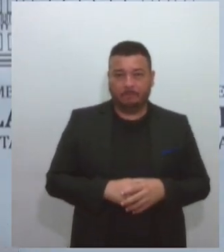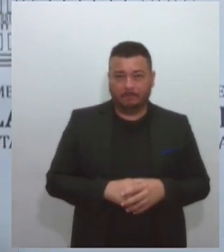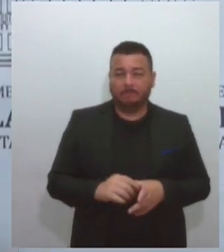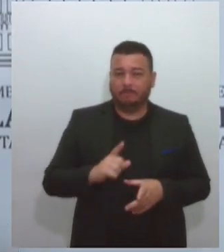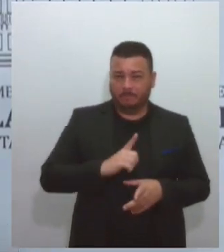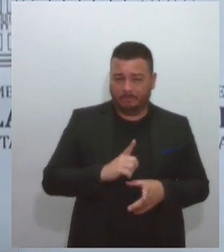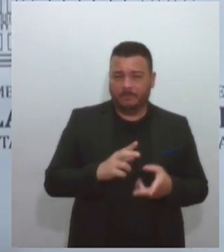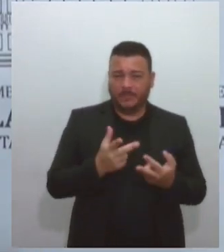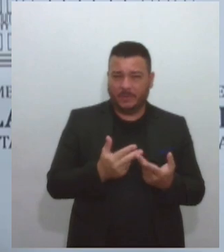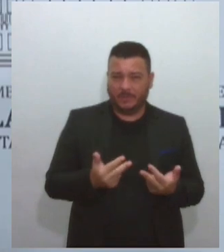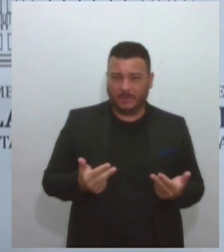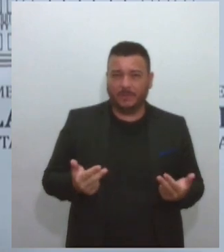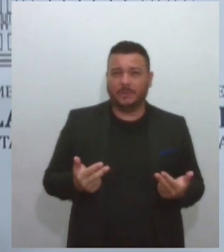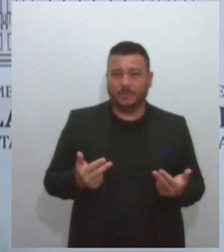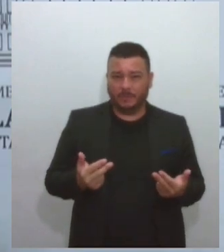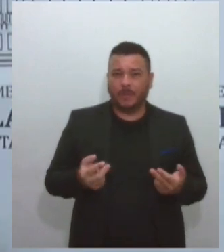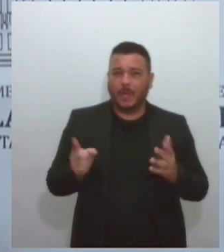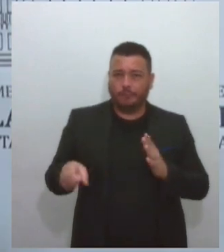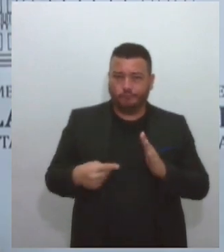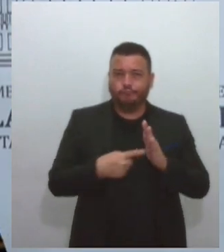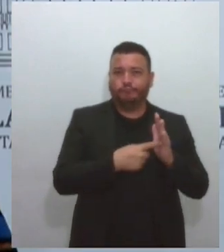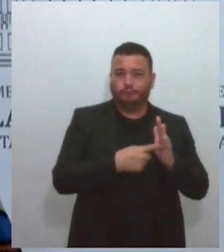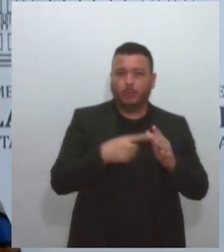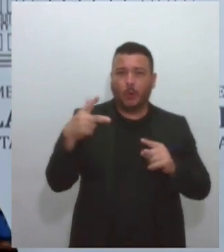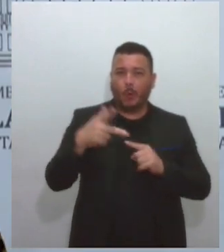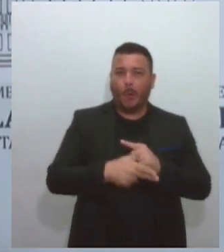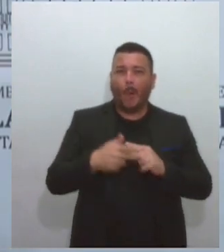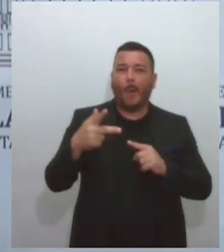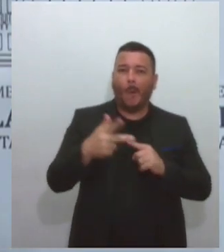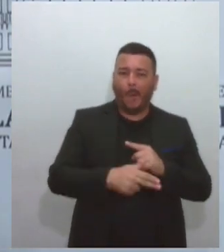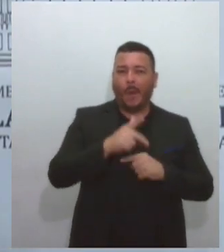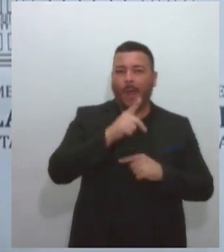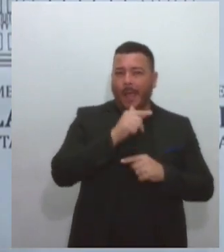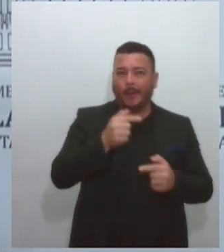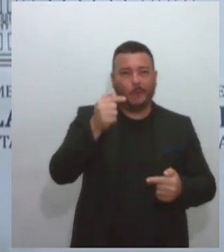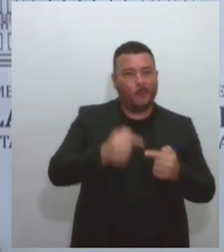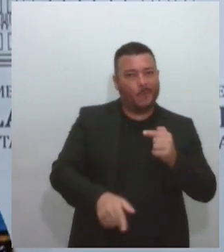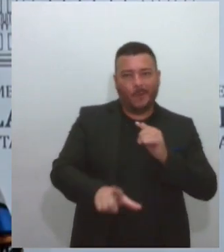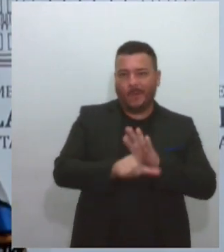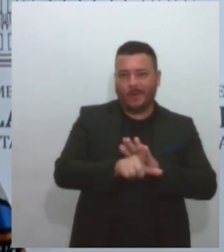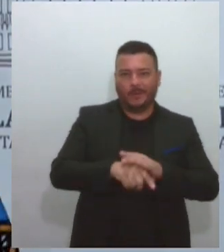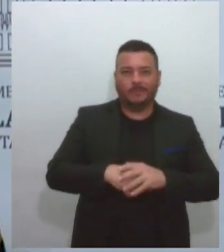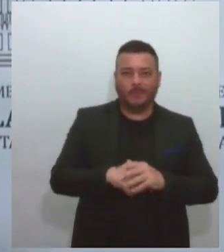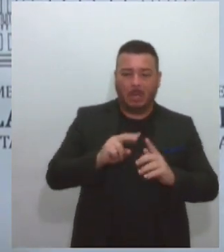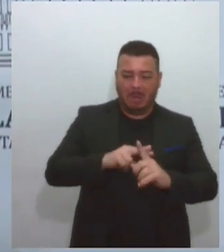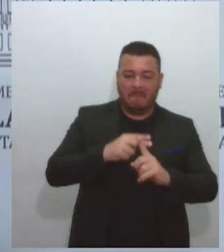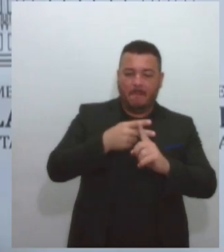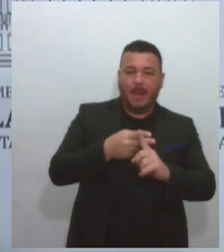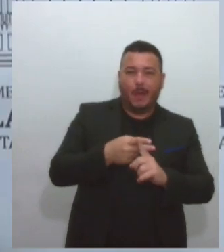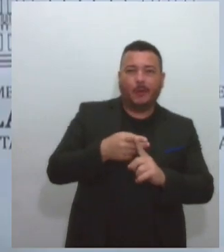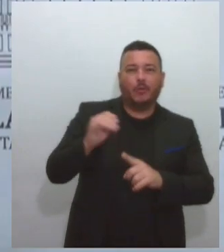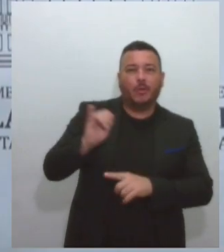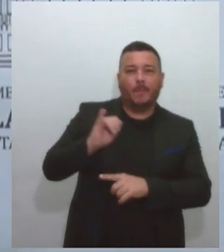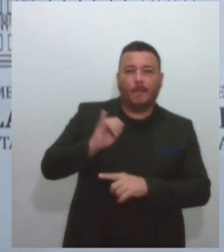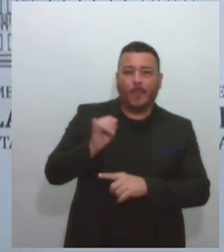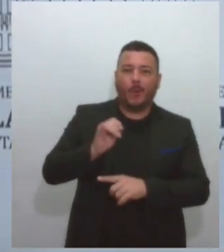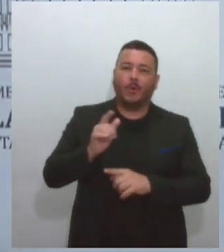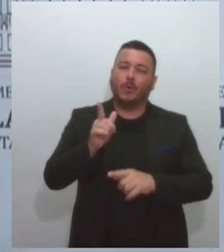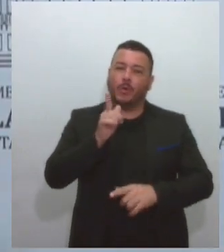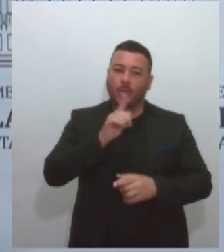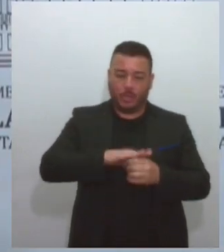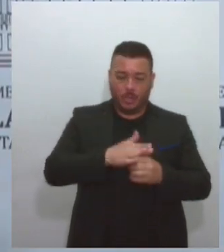tem várias denúncias sobre corte ilegal, aumento de taxa de esgoto, cobrança de taxa de esgoto sem,